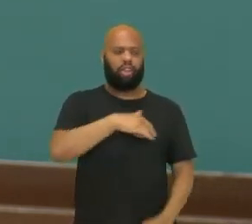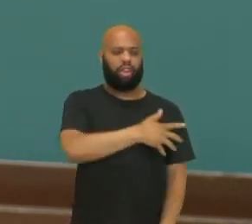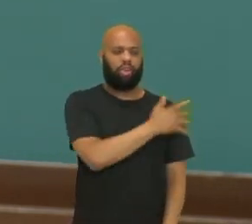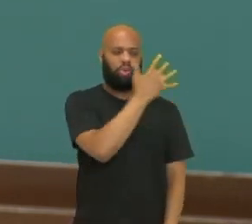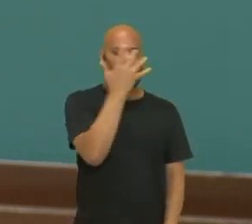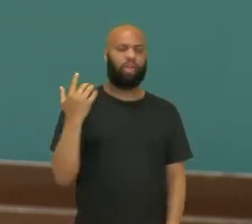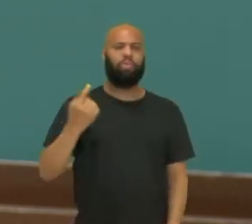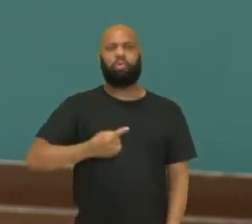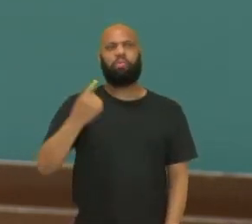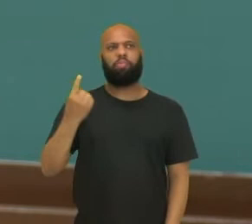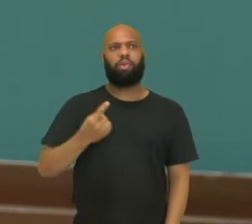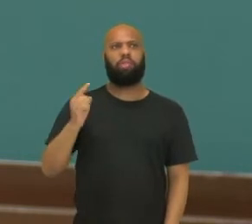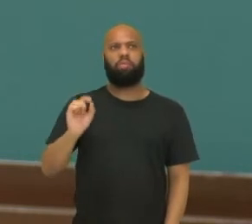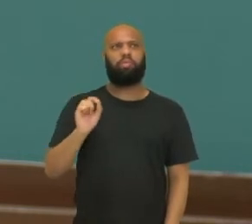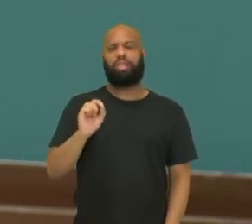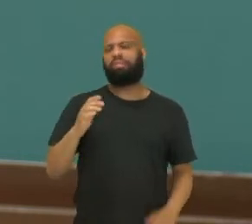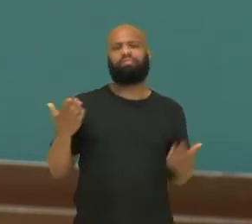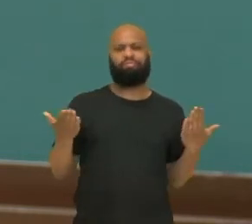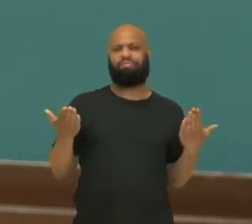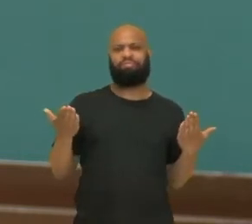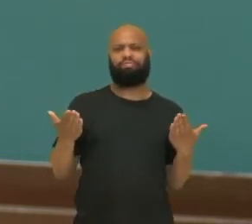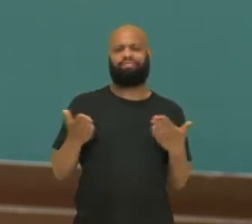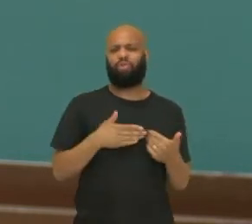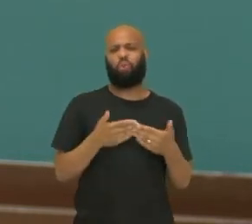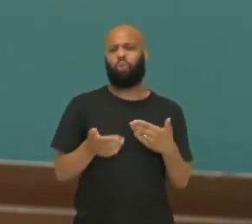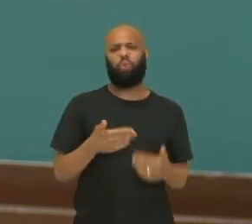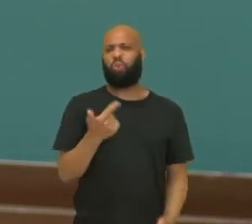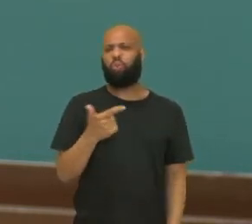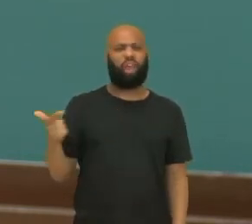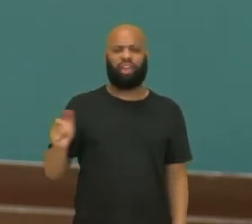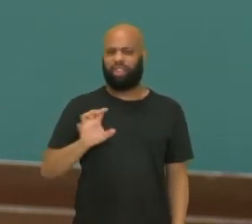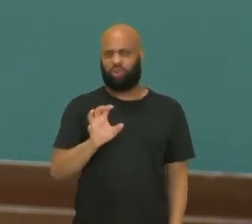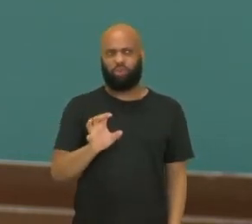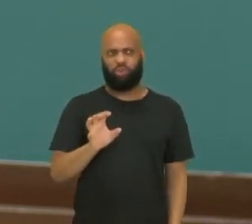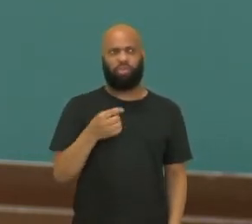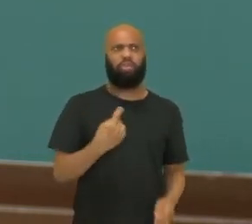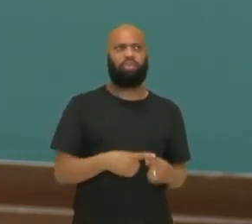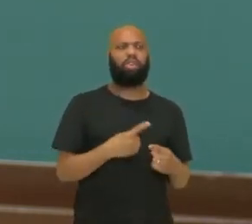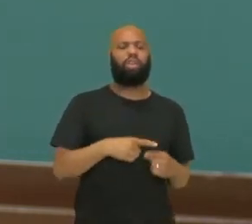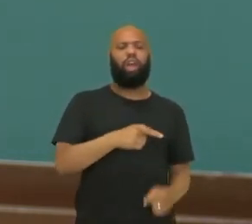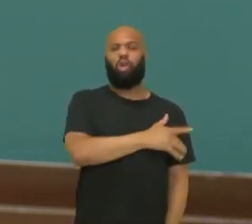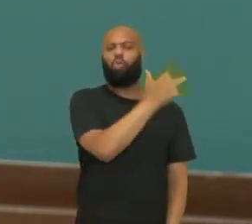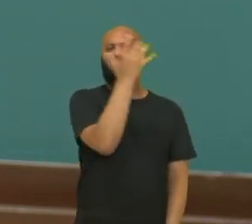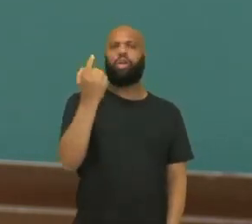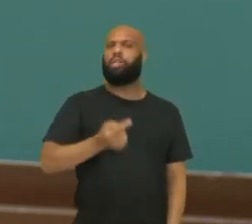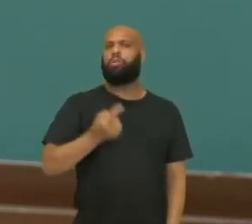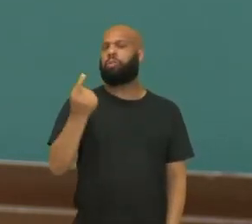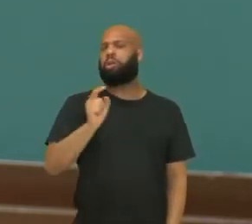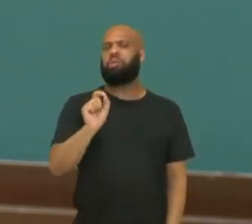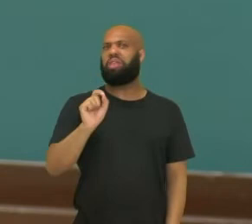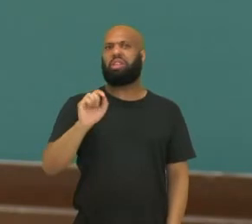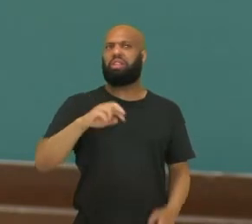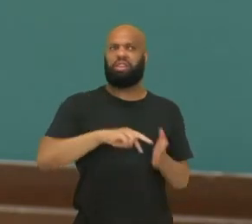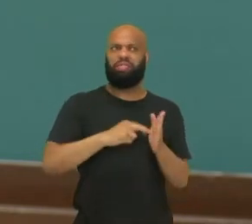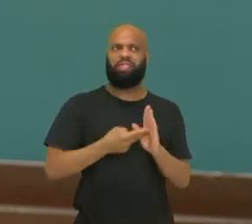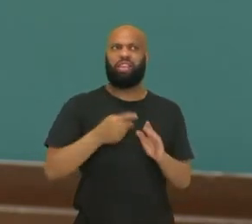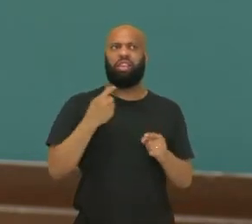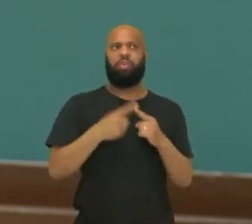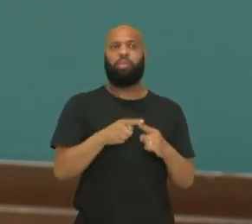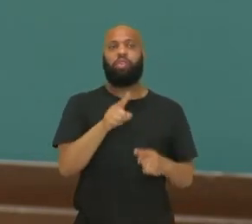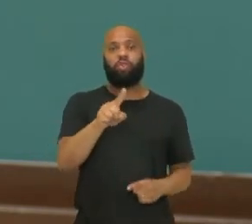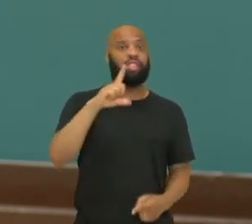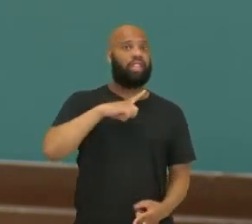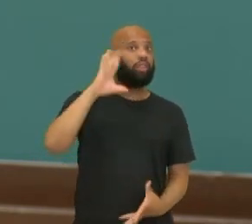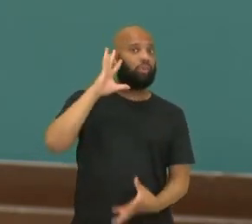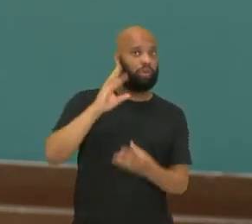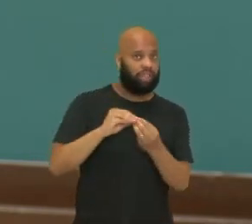esse termo primário, na verdade, ele nem existe, né? Meio curioso o arco-íris primário, tá? A nossa ideia é você